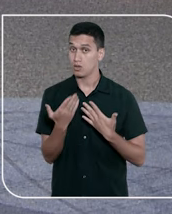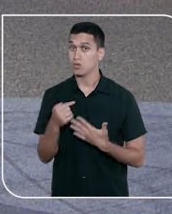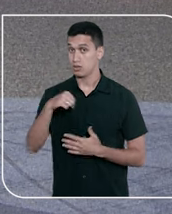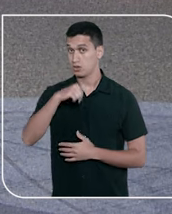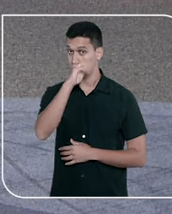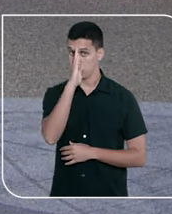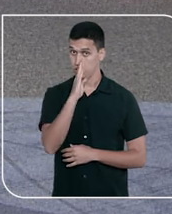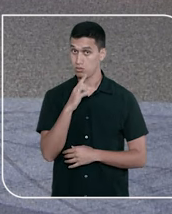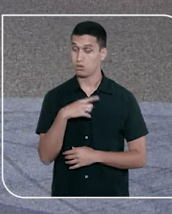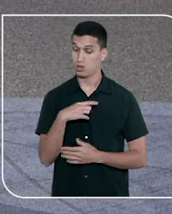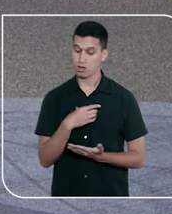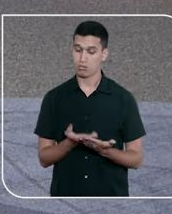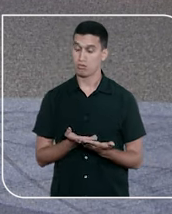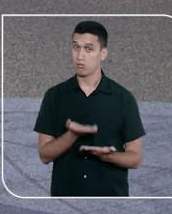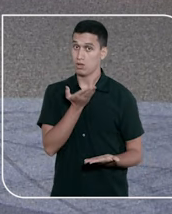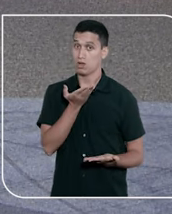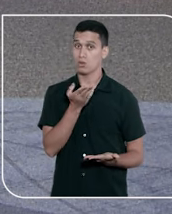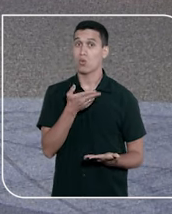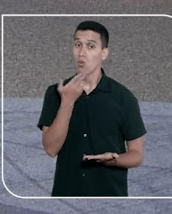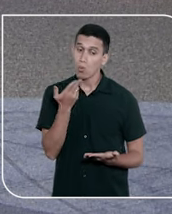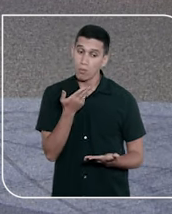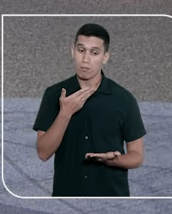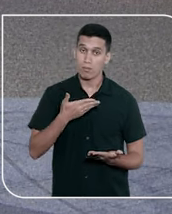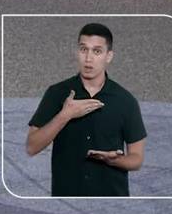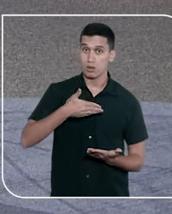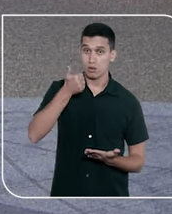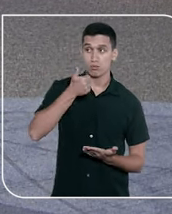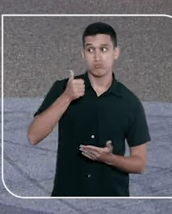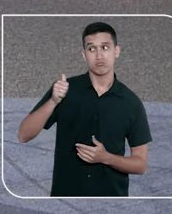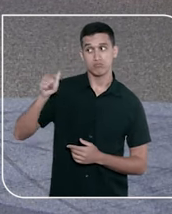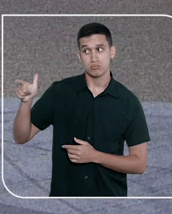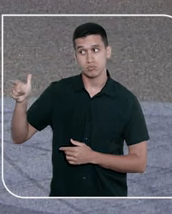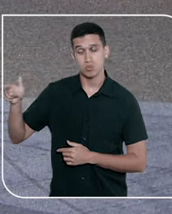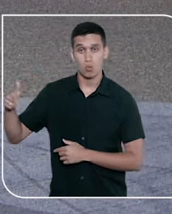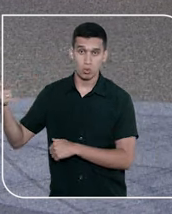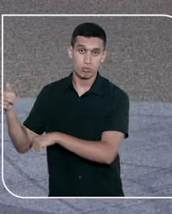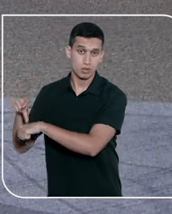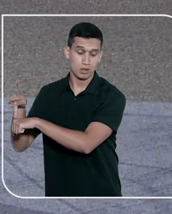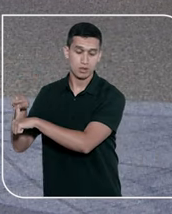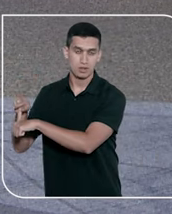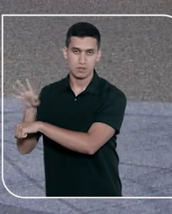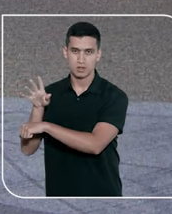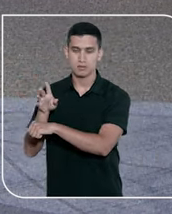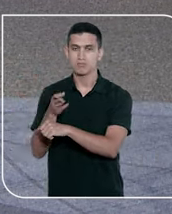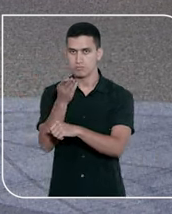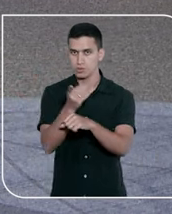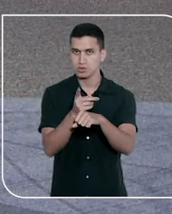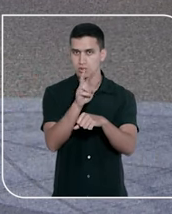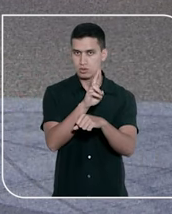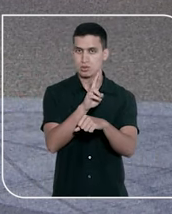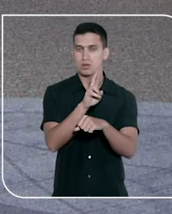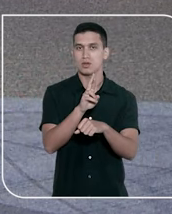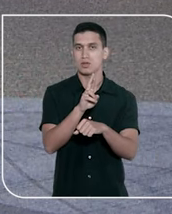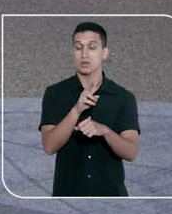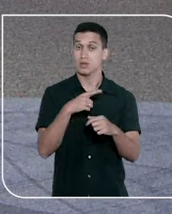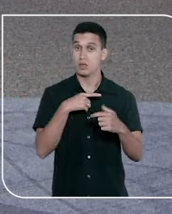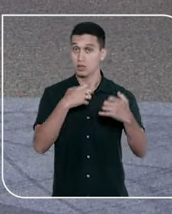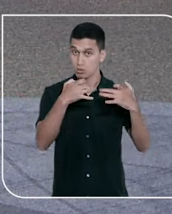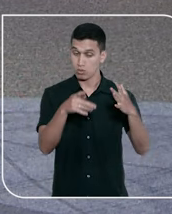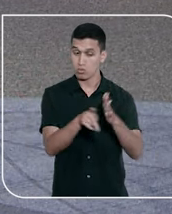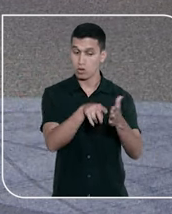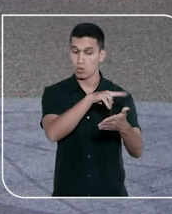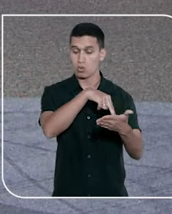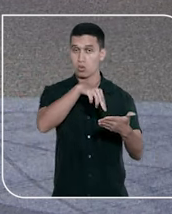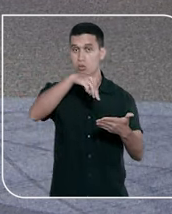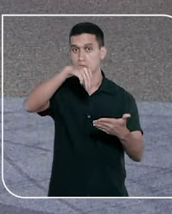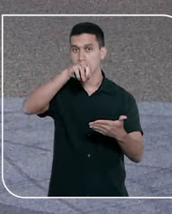alguma coisa a mais ou mais benéfica que os demais países. Mas o senhor, doutor Ricardo, falou aí das convenções de Montreal